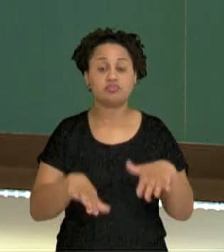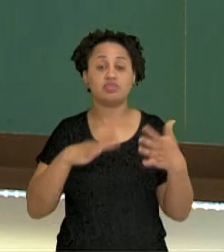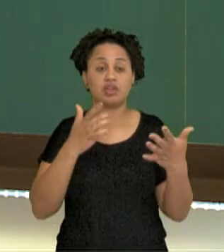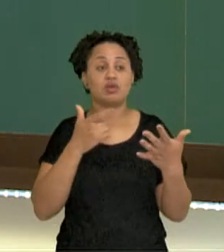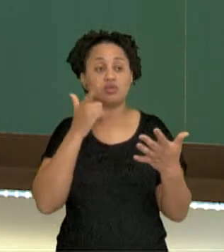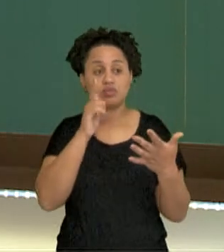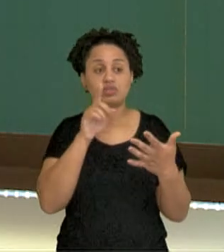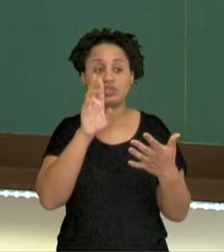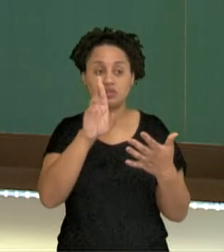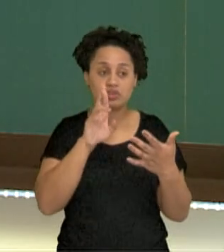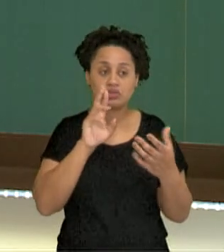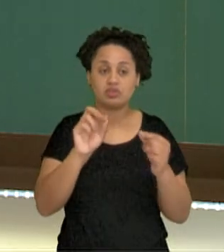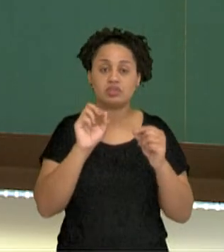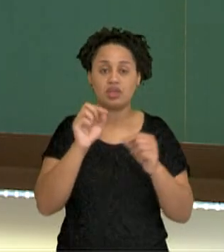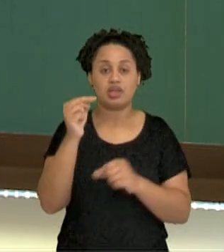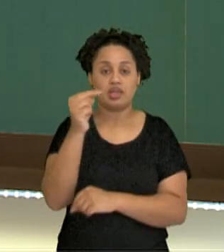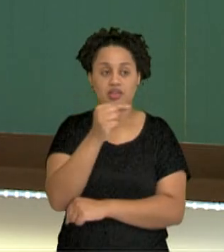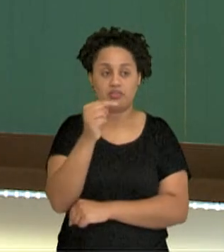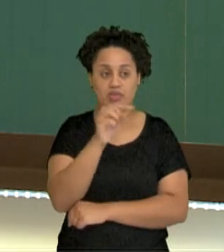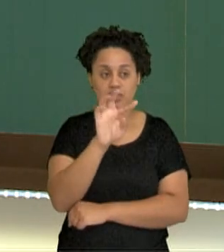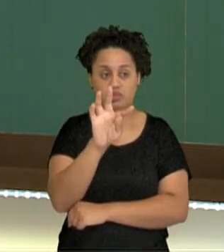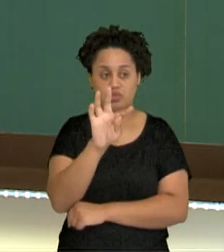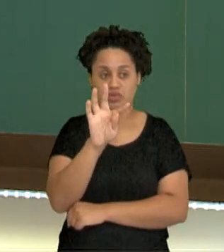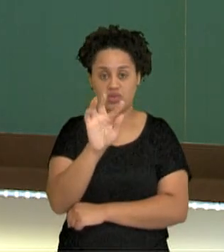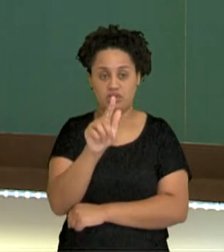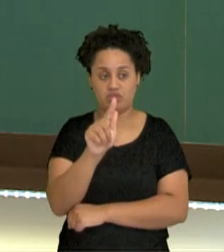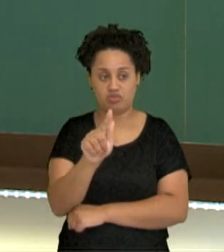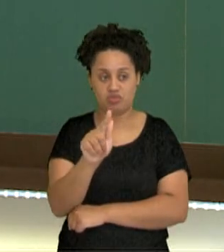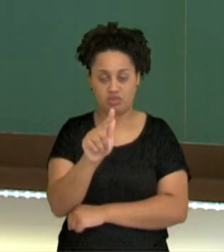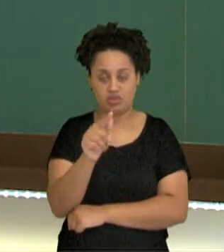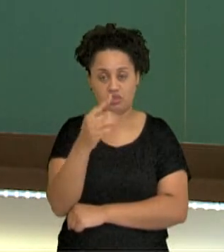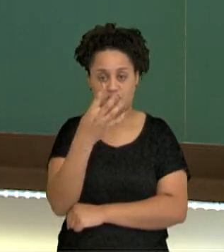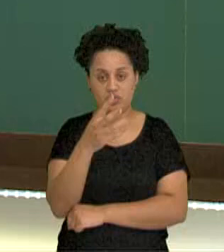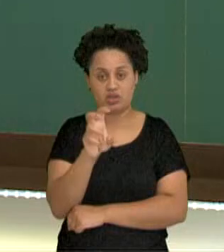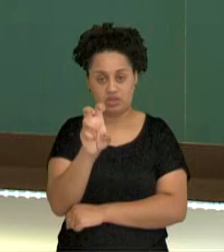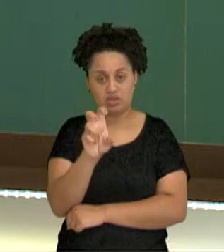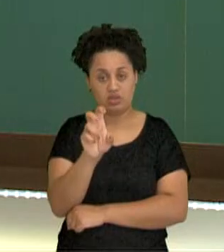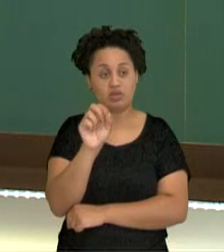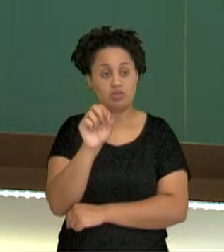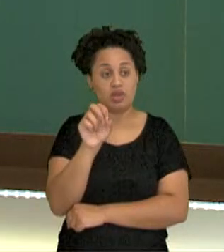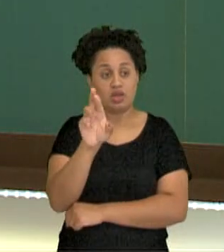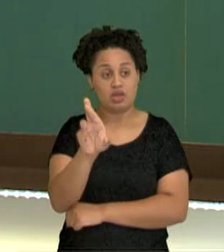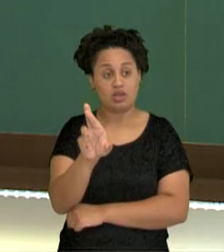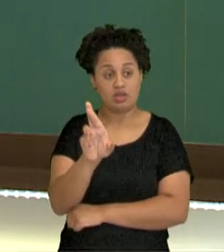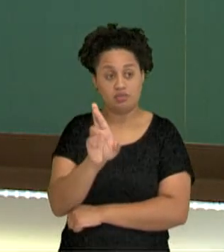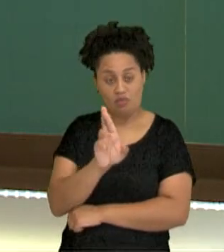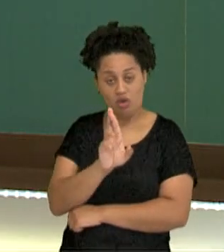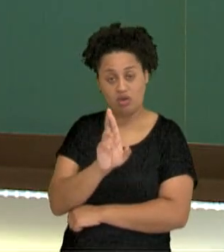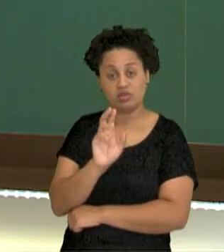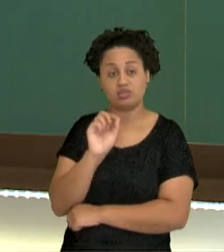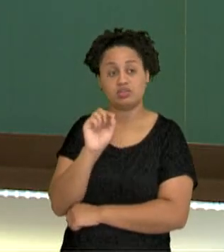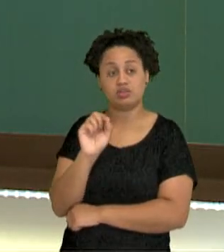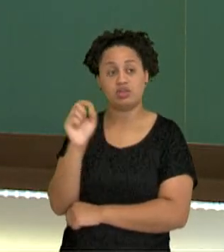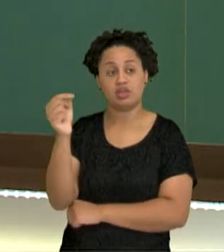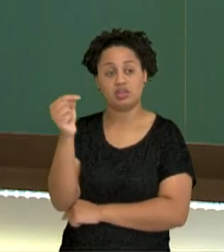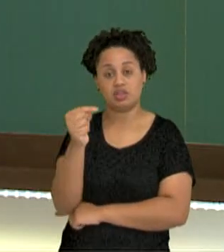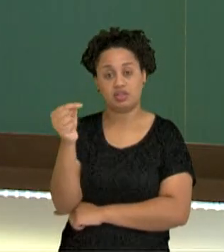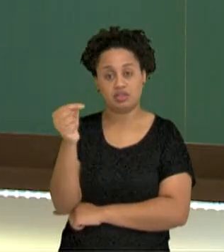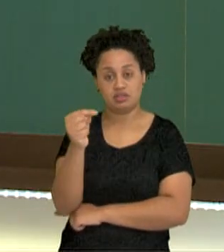de 35π sobre 4 vai ser igual a tangente de 135, só que a tangente de 135